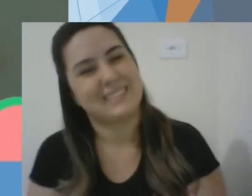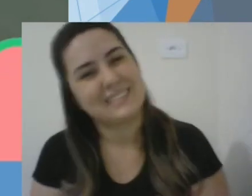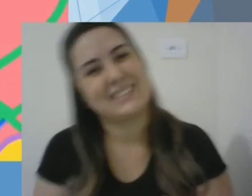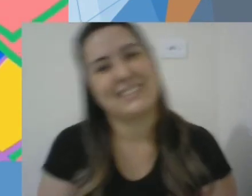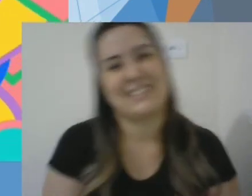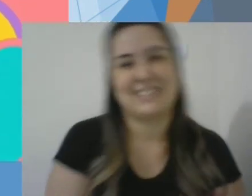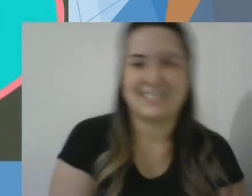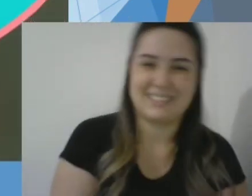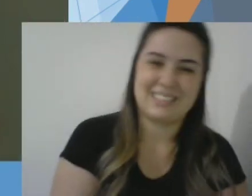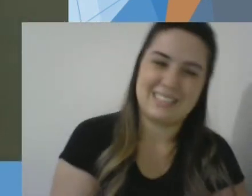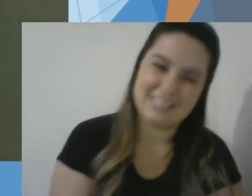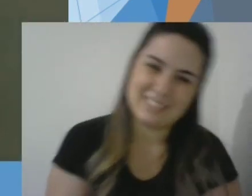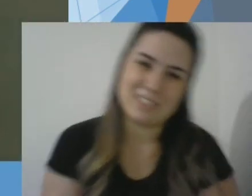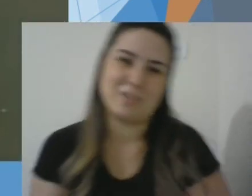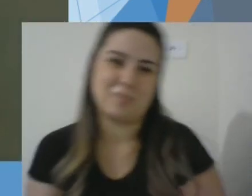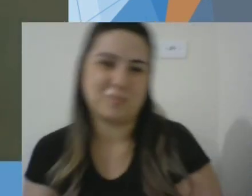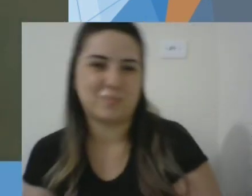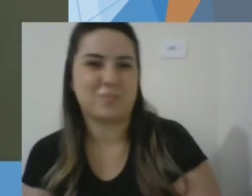amor.